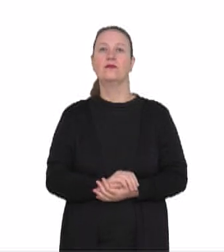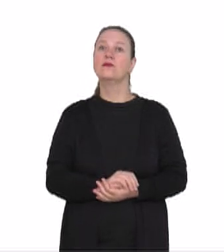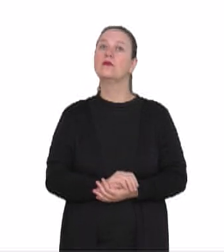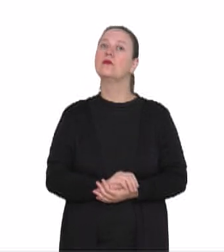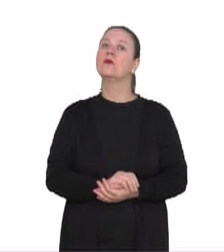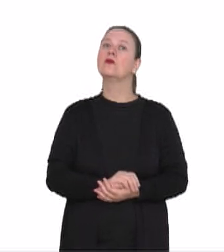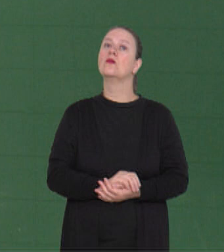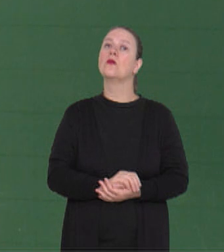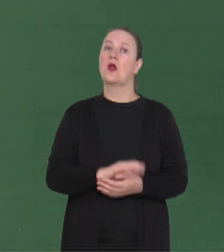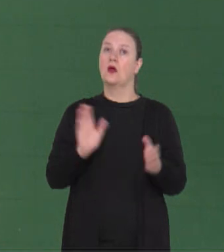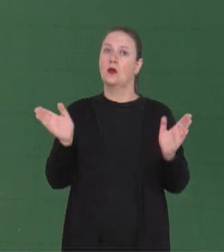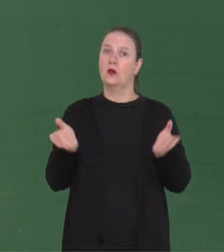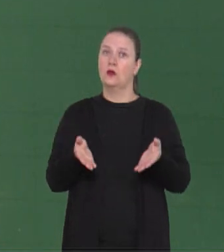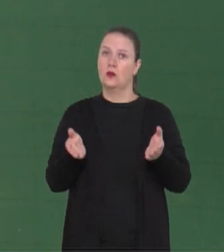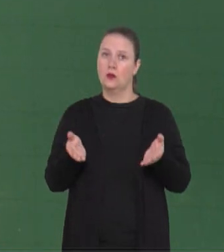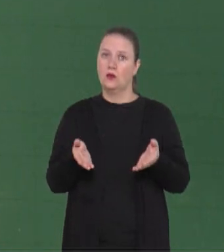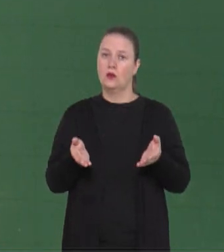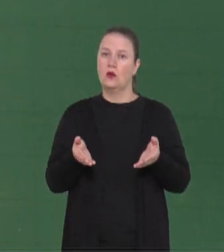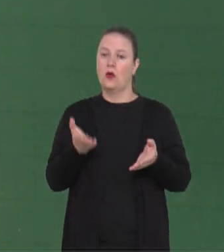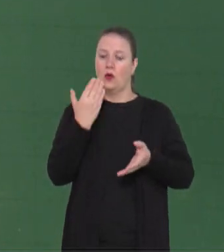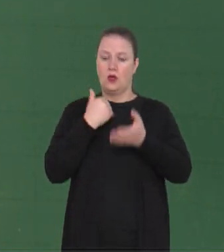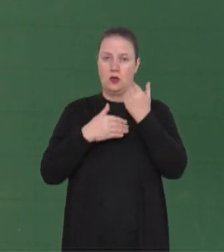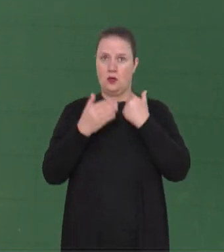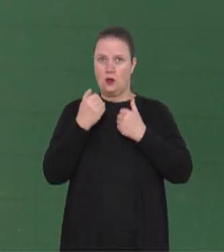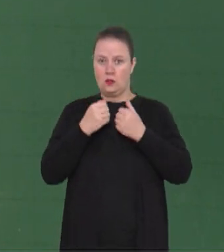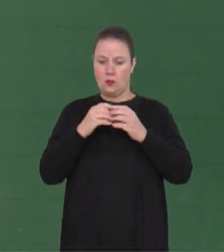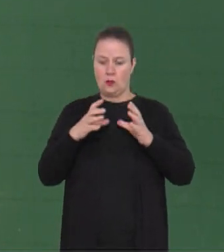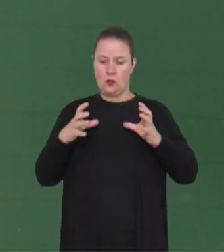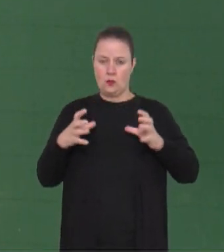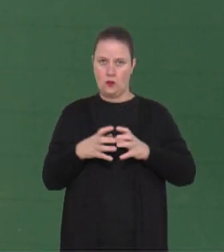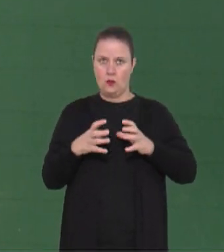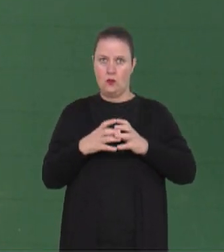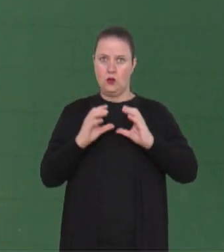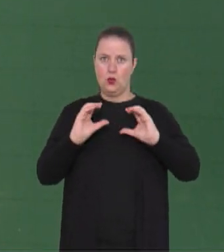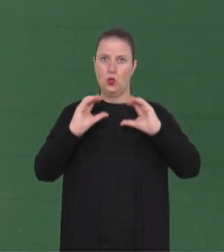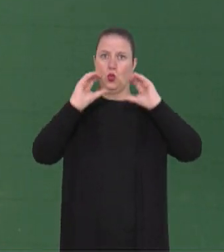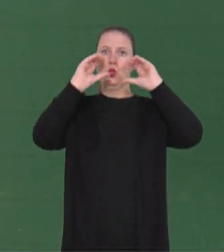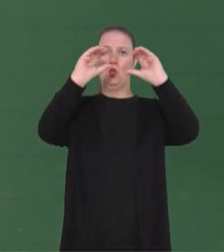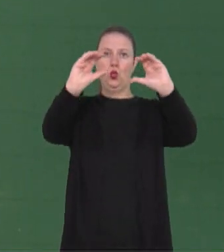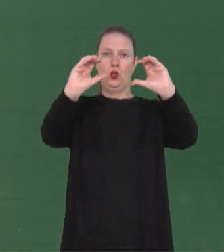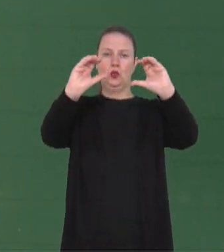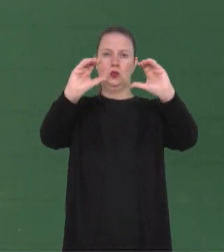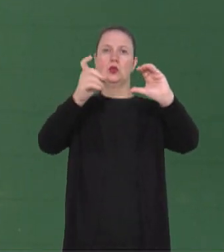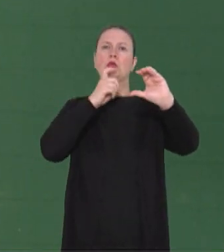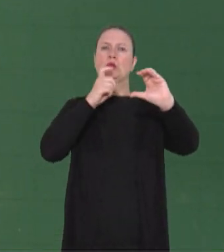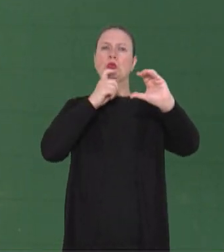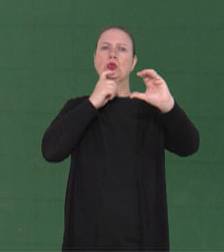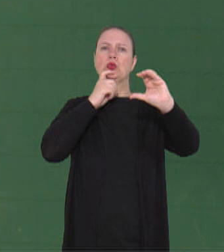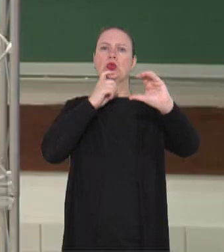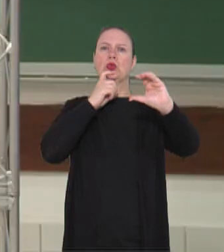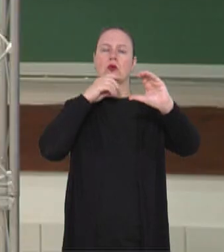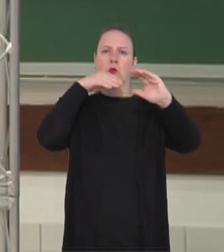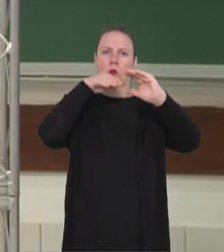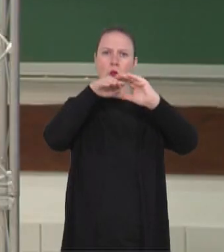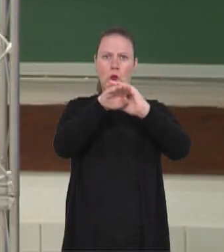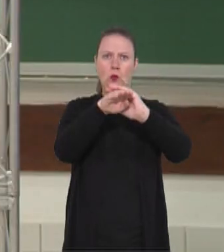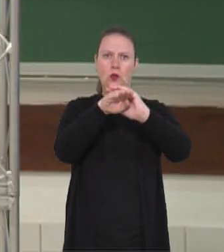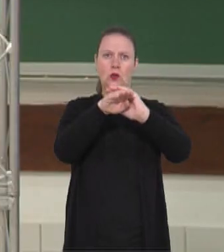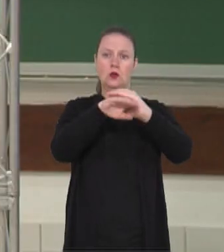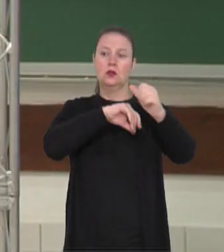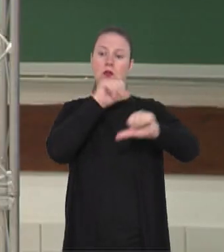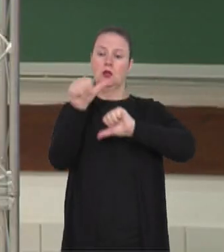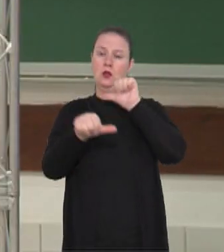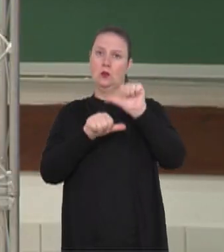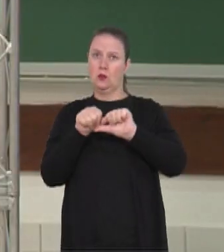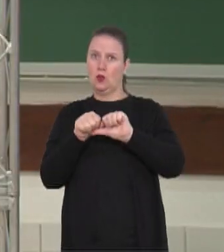Então, congele qualquer comida que você tenha feito que sobrou e coma depois. Essa é uma dica